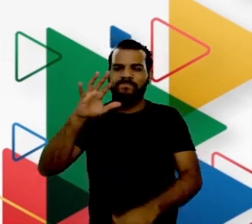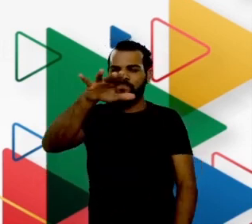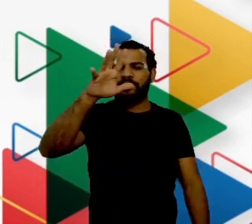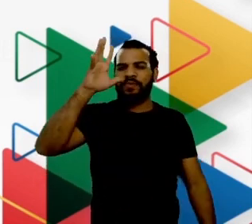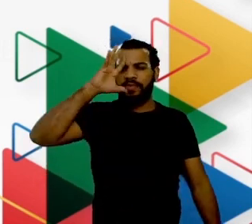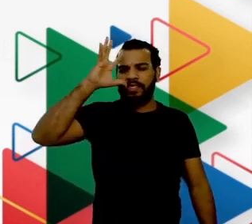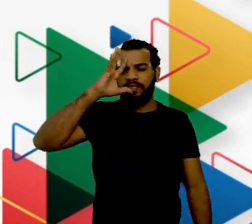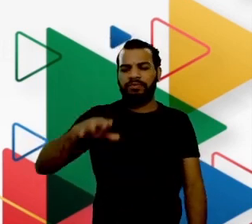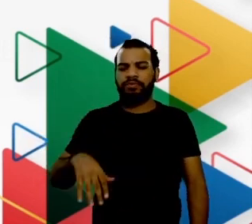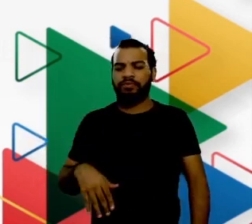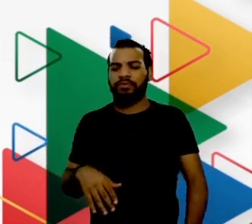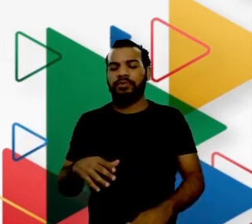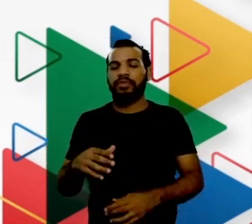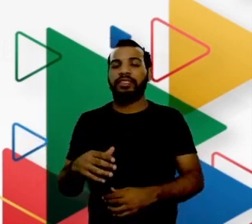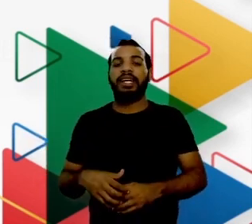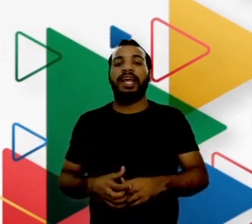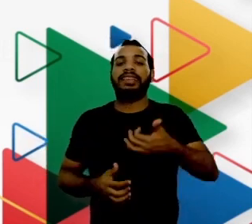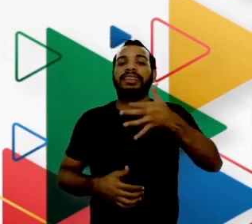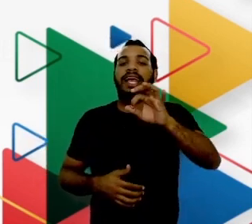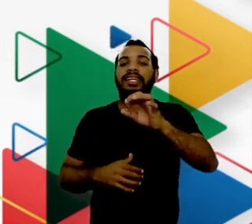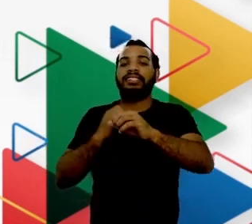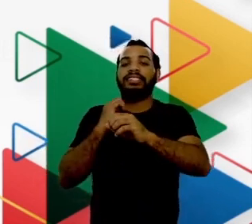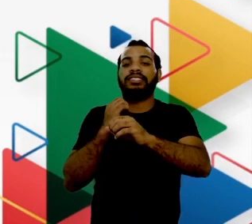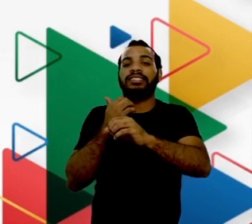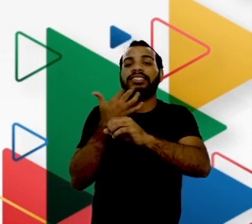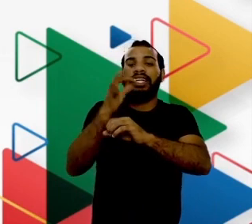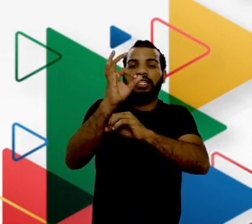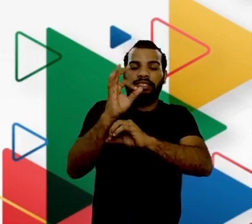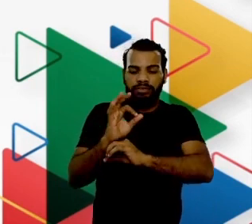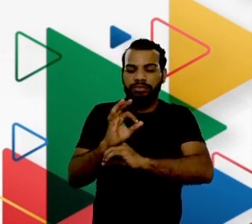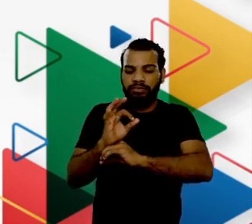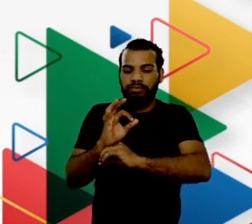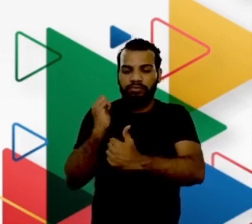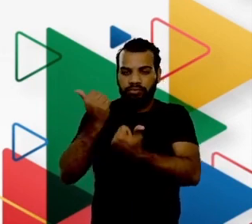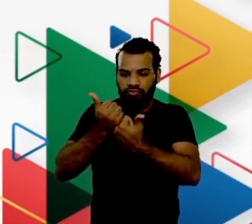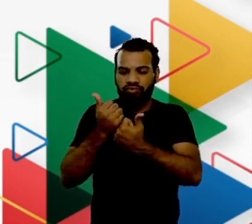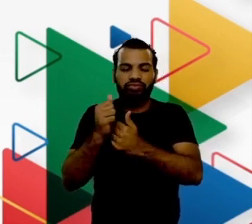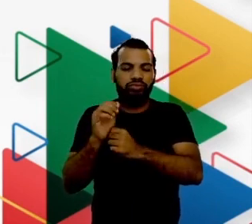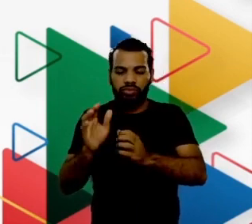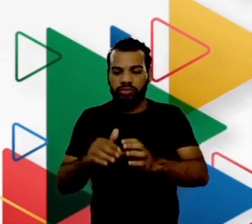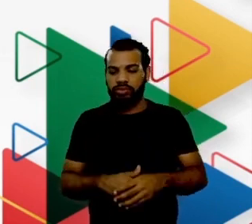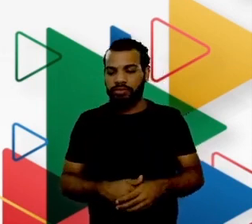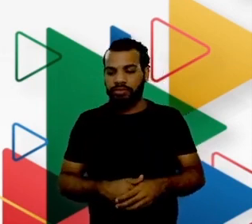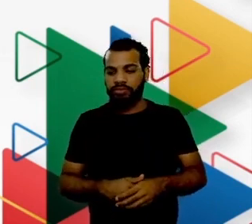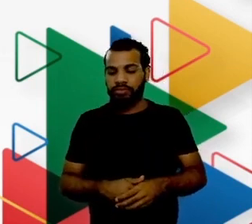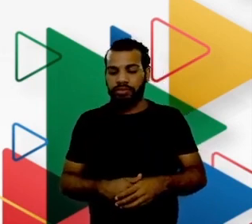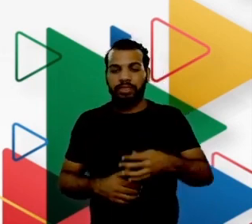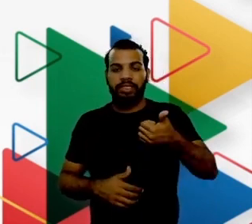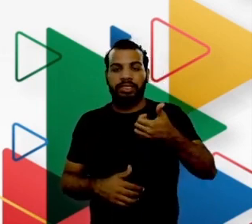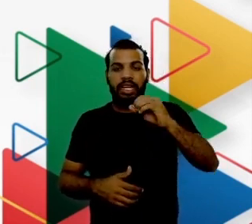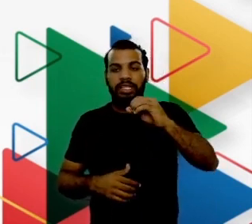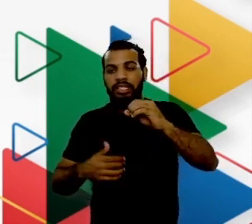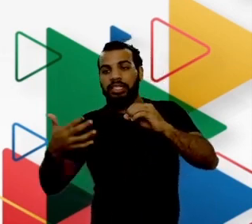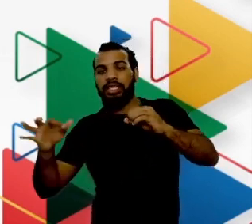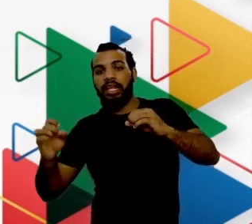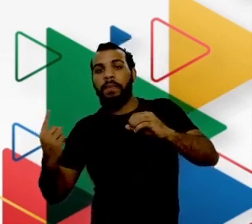que é 10 elevado ao quadrado. E no lugar de 10, tu vai lembrar que é 10 à